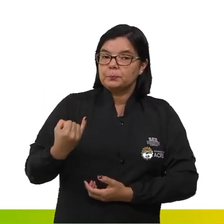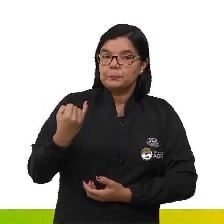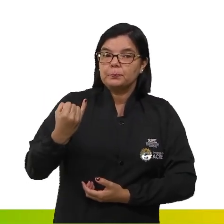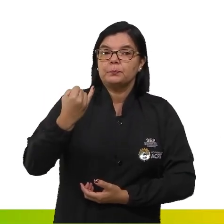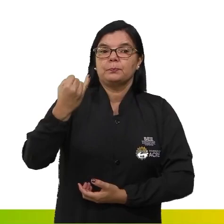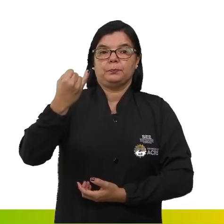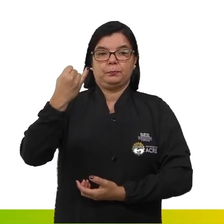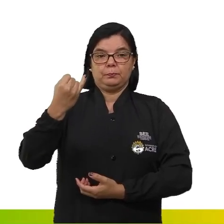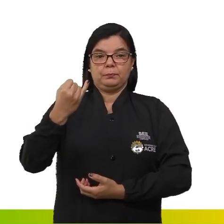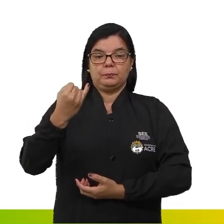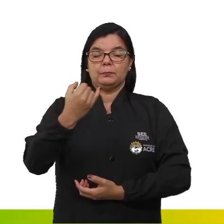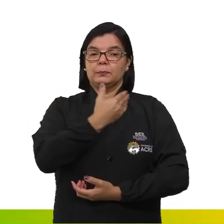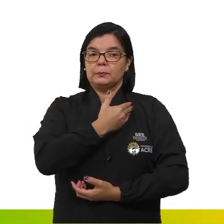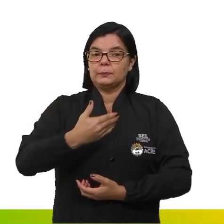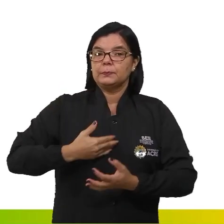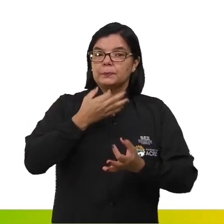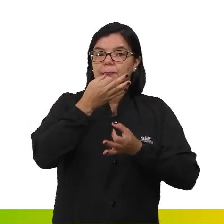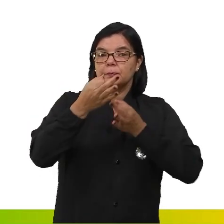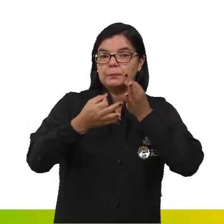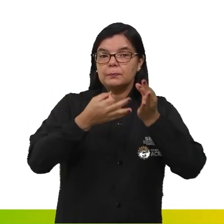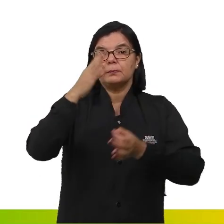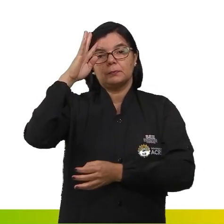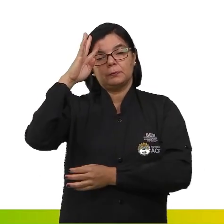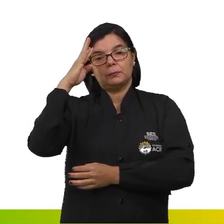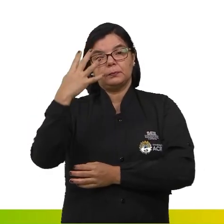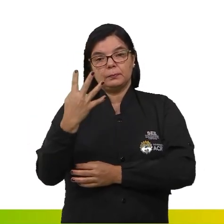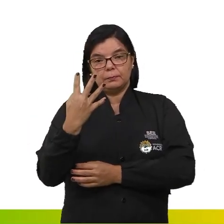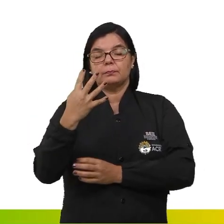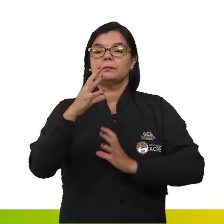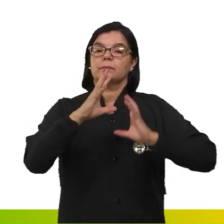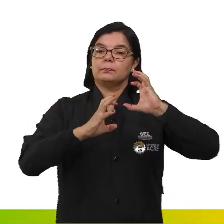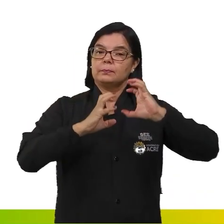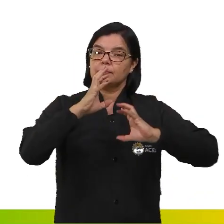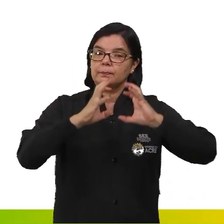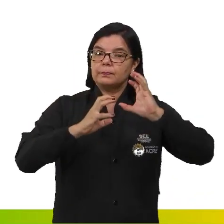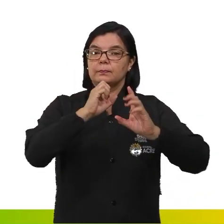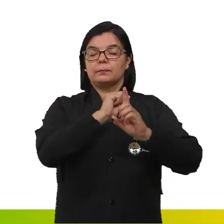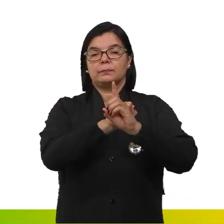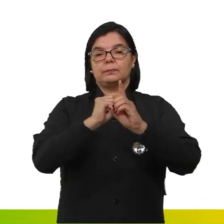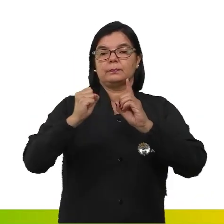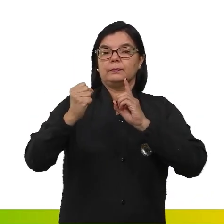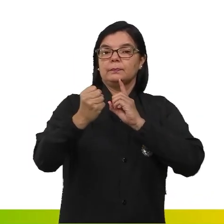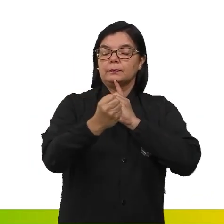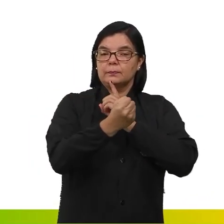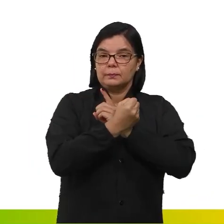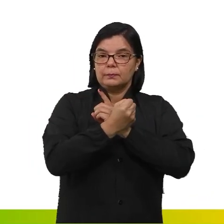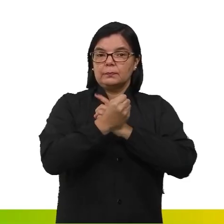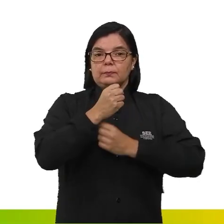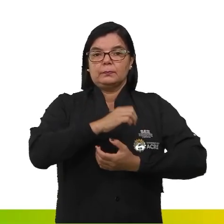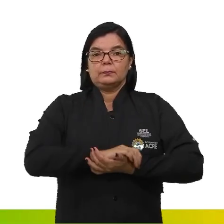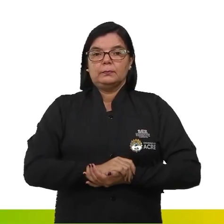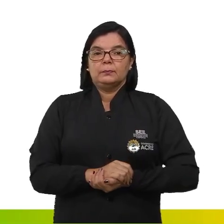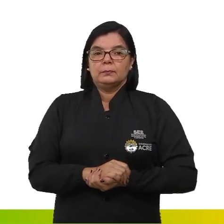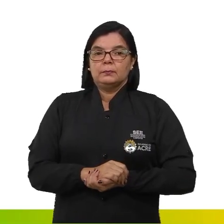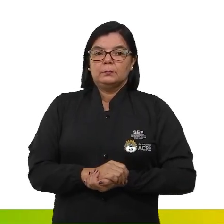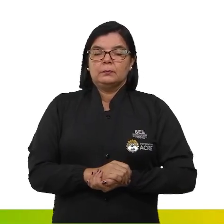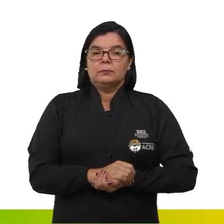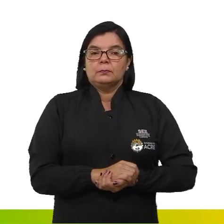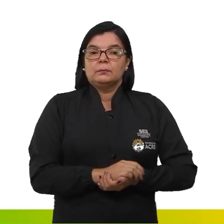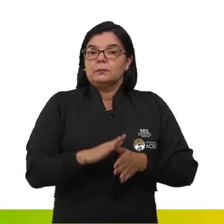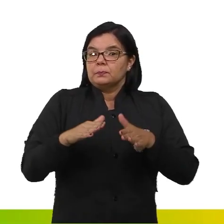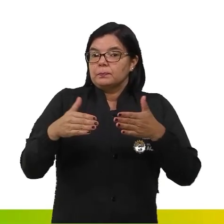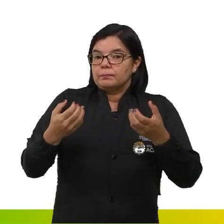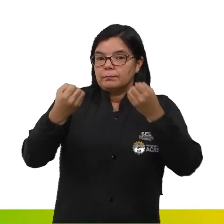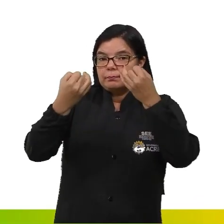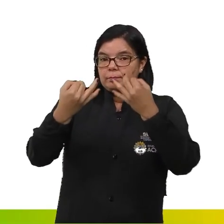ferramentas para a construção de uma esfera pública crítica e para a resolução de conflitos sociais. Então